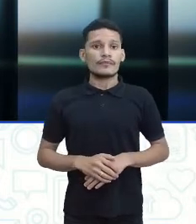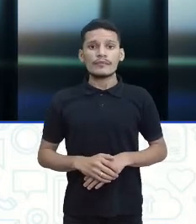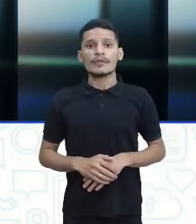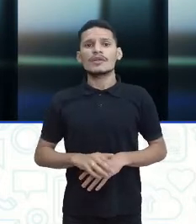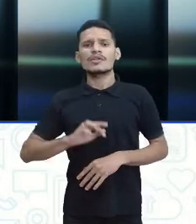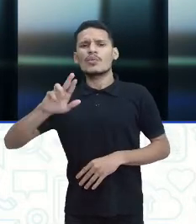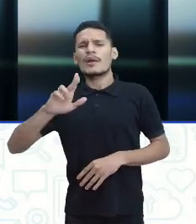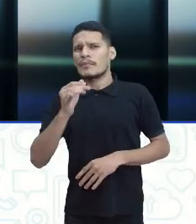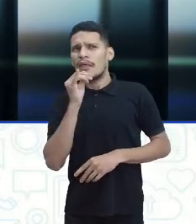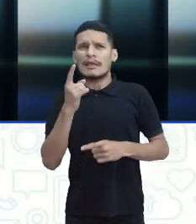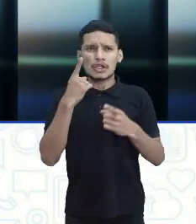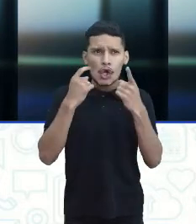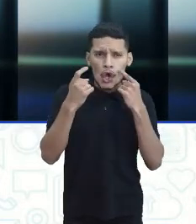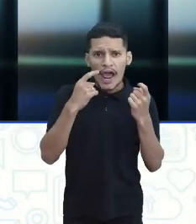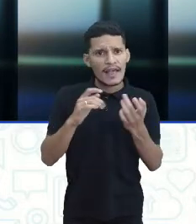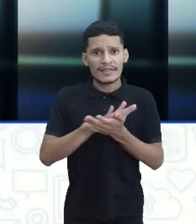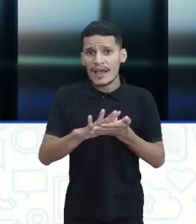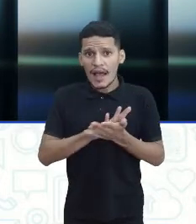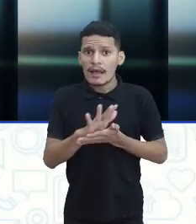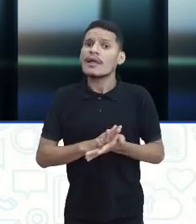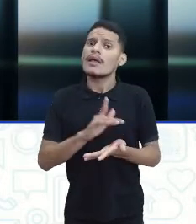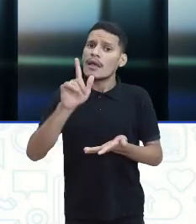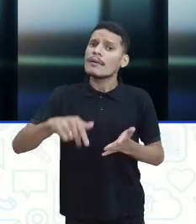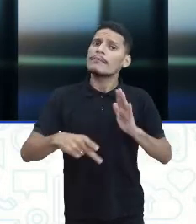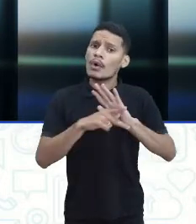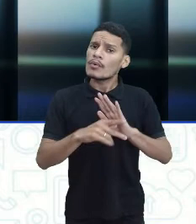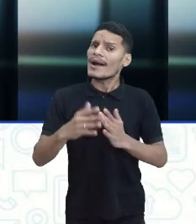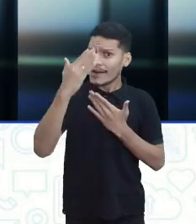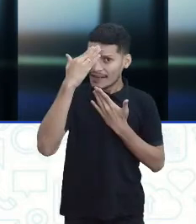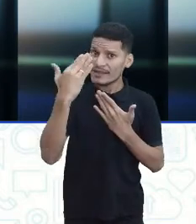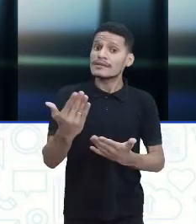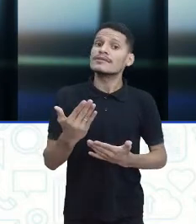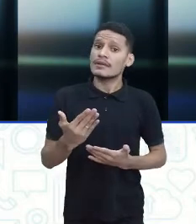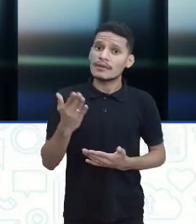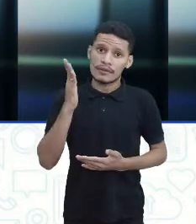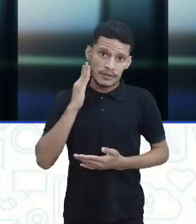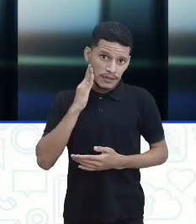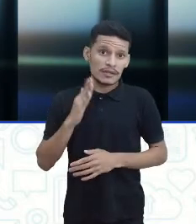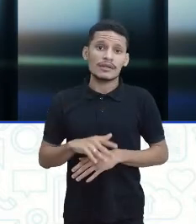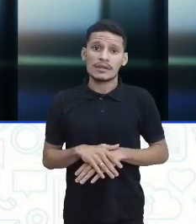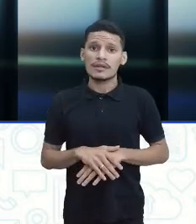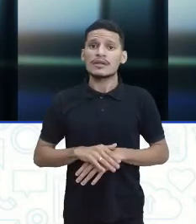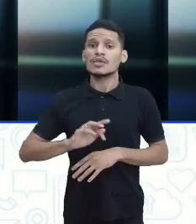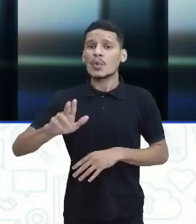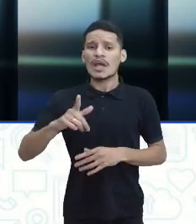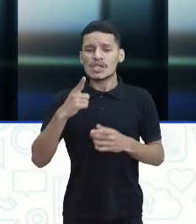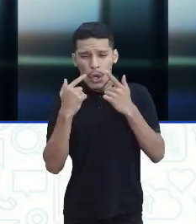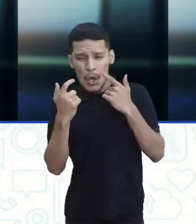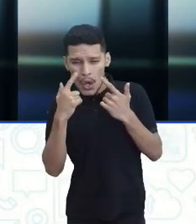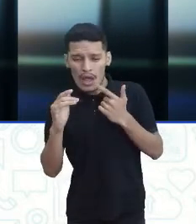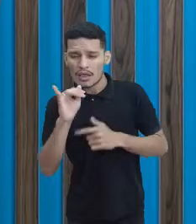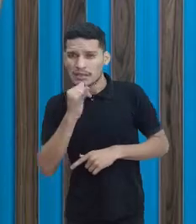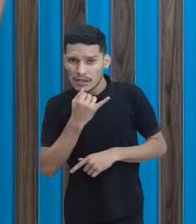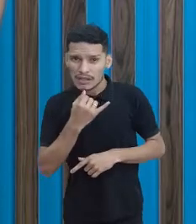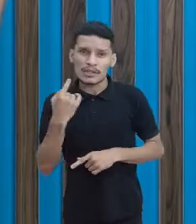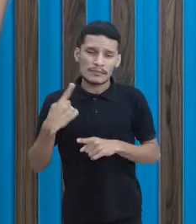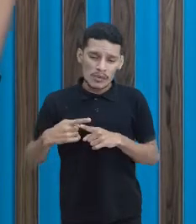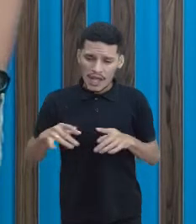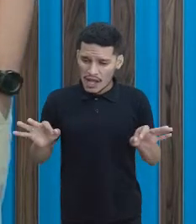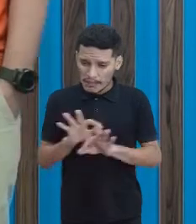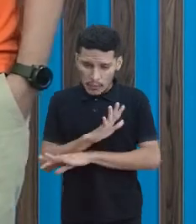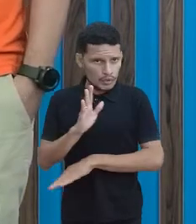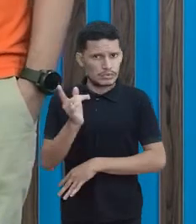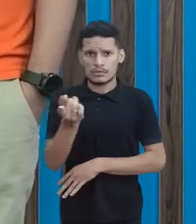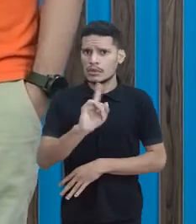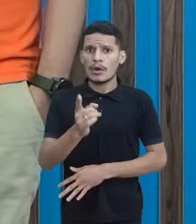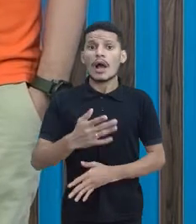você lamentar, é para você dar tudo, dar graças, né? Não é para você lamentar porque aquela coisa boa acabou. Você